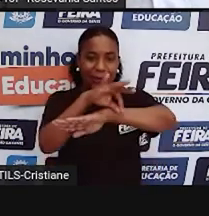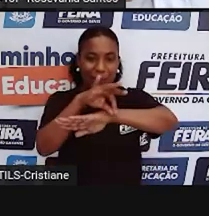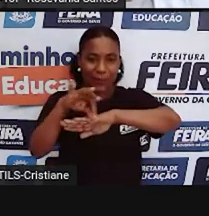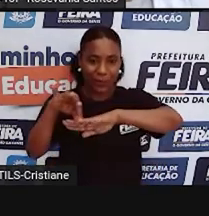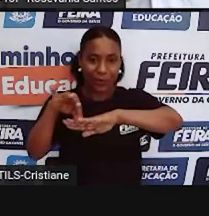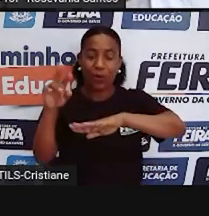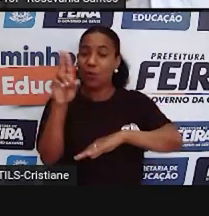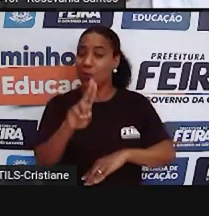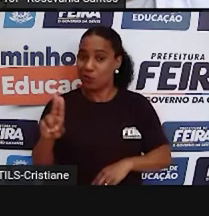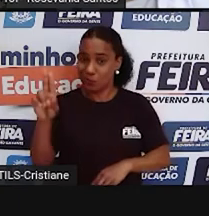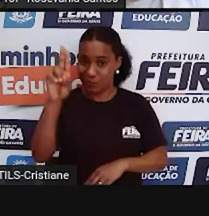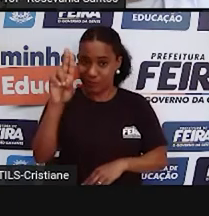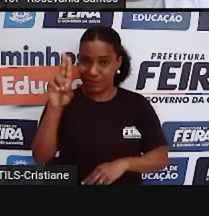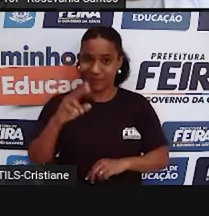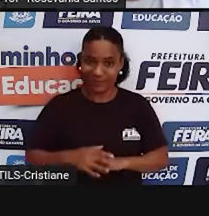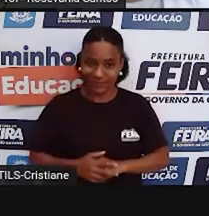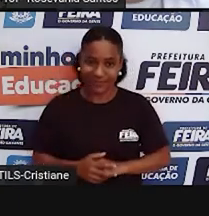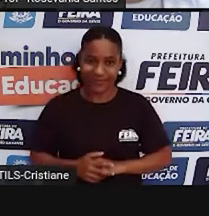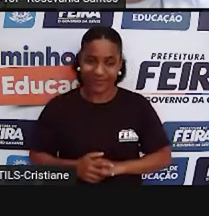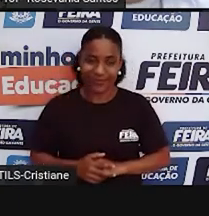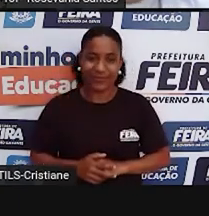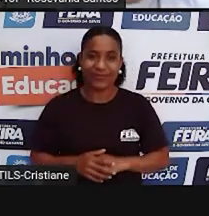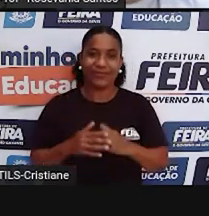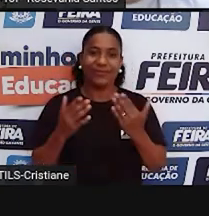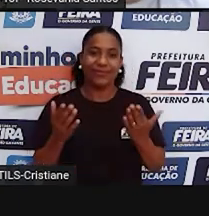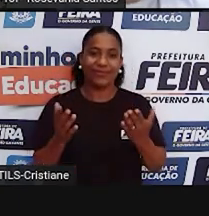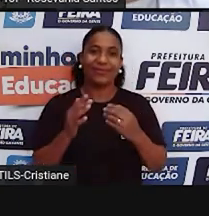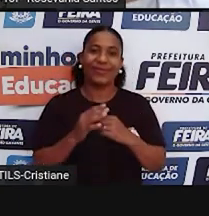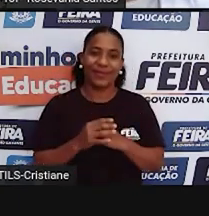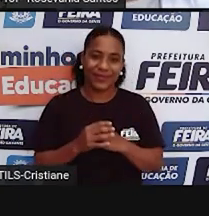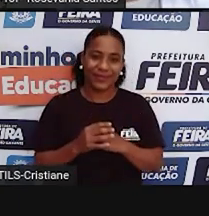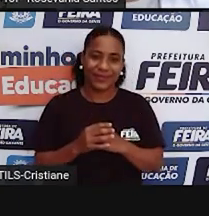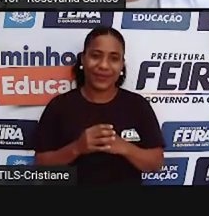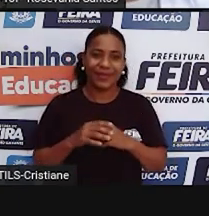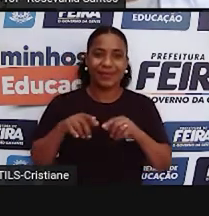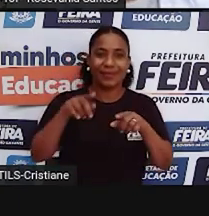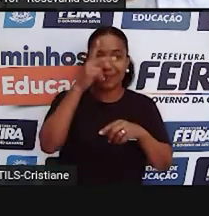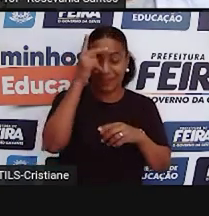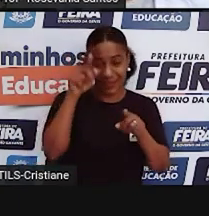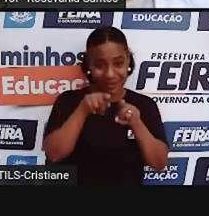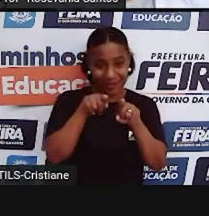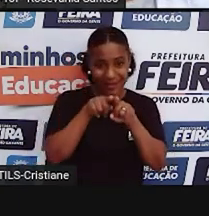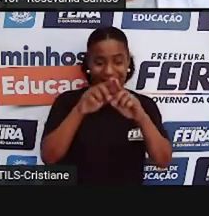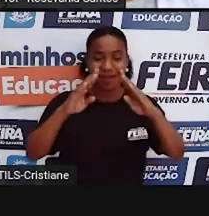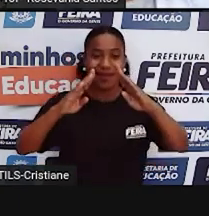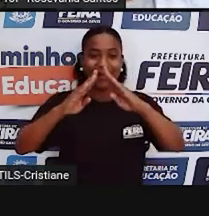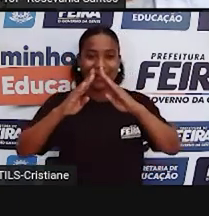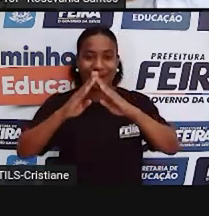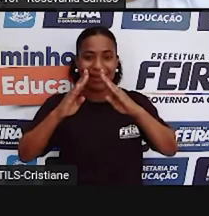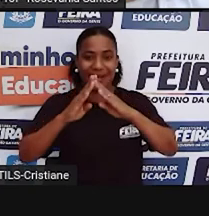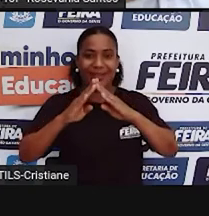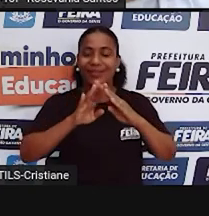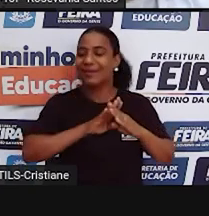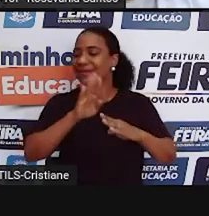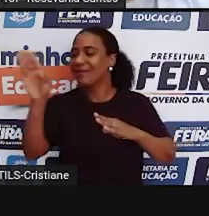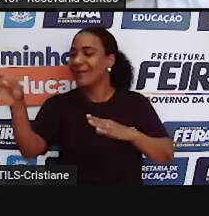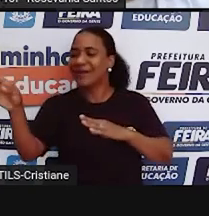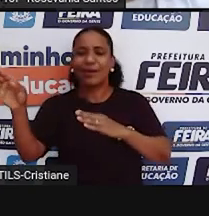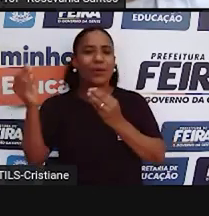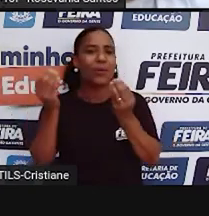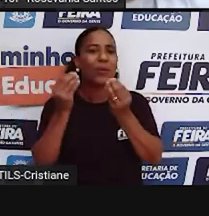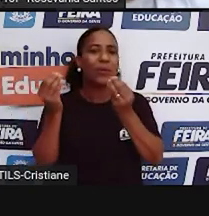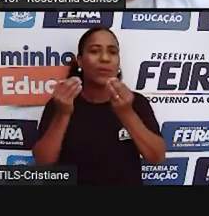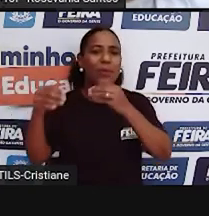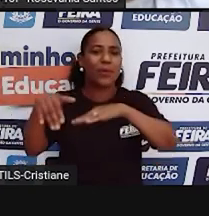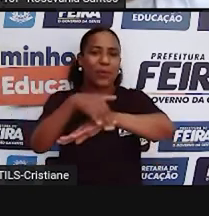foi deixado de usar para ensinar onde é a nossa casa. Normalmente, quando a gente quer, né, ensinar onde é a nossa casa hoje, a gente